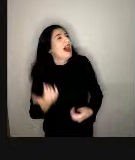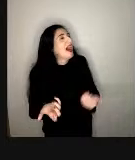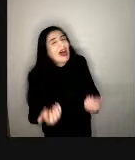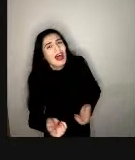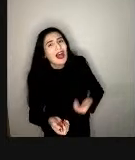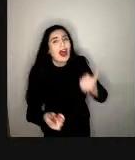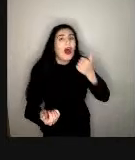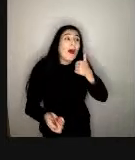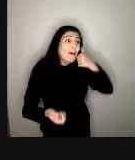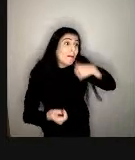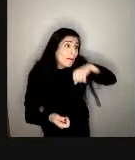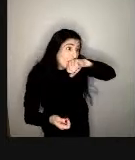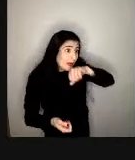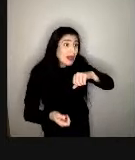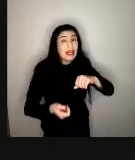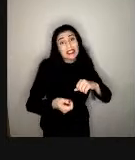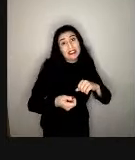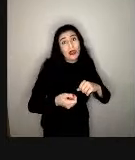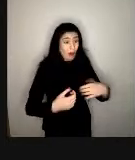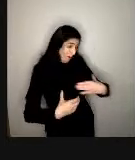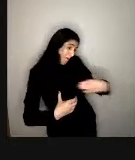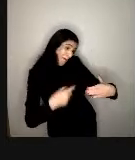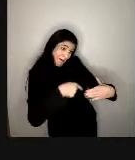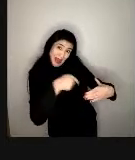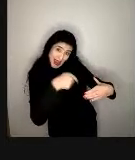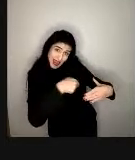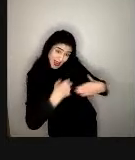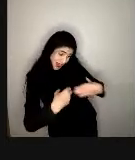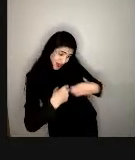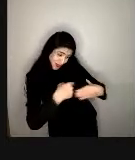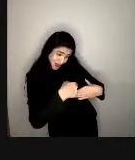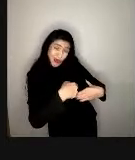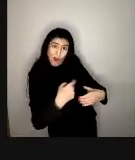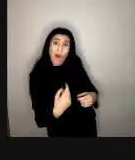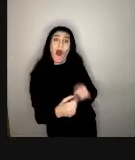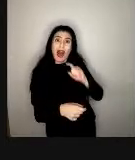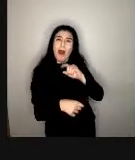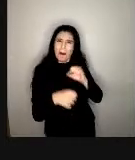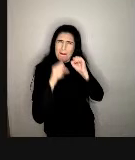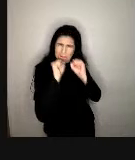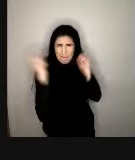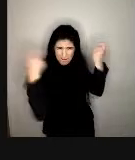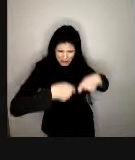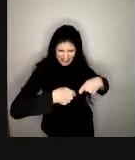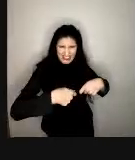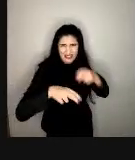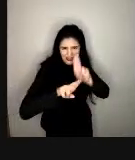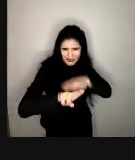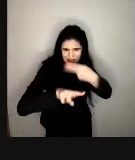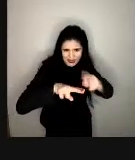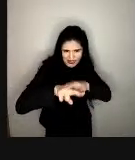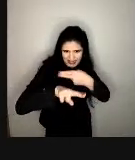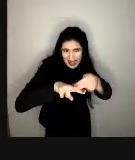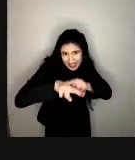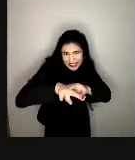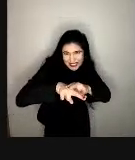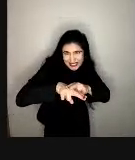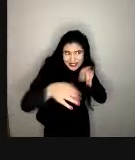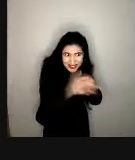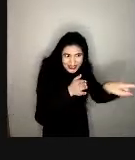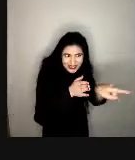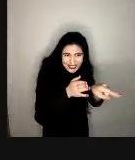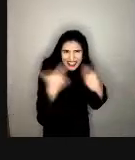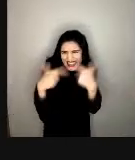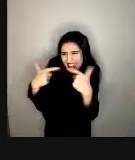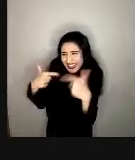próximo peitinho pode vir com chocolate? Ela queria uma mãe milkshake de todo jeito. E até hoje elas contam isso